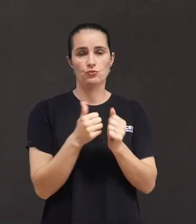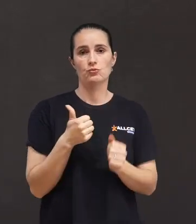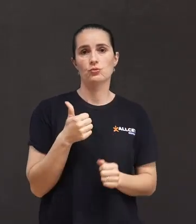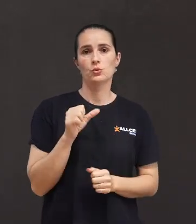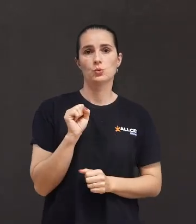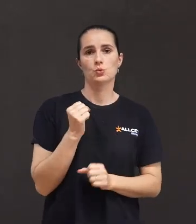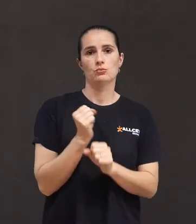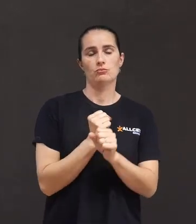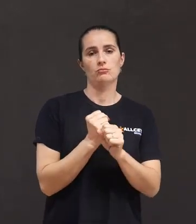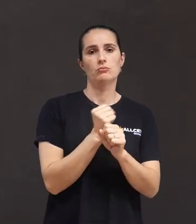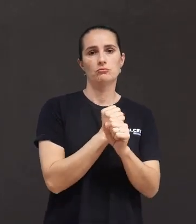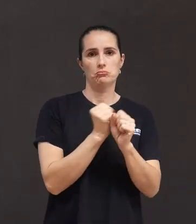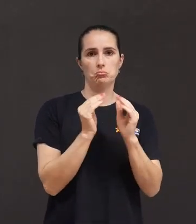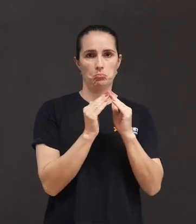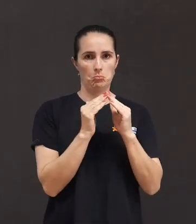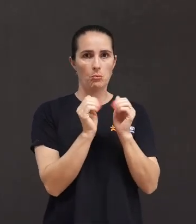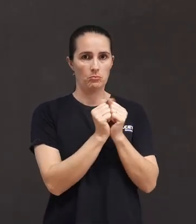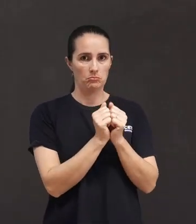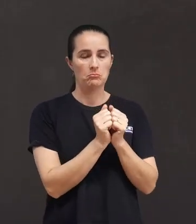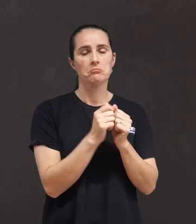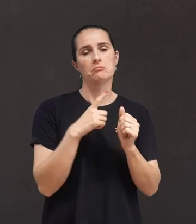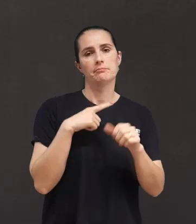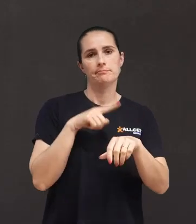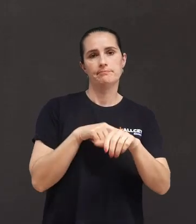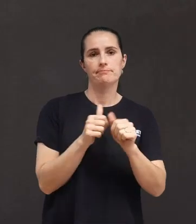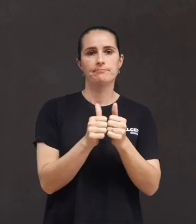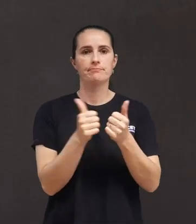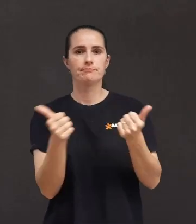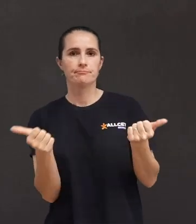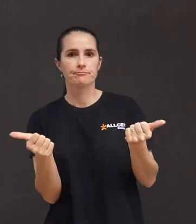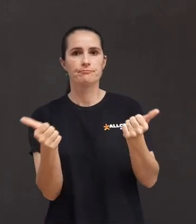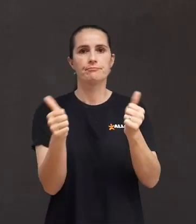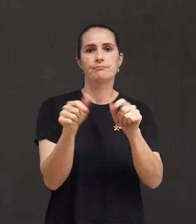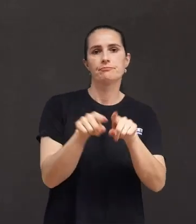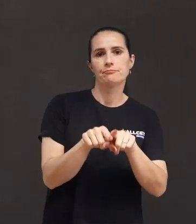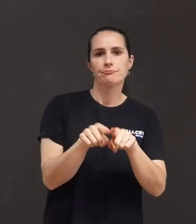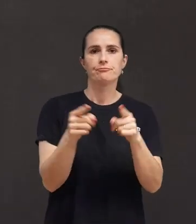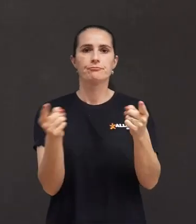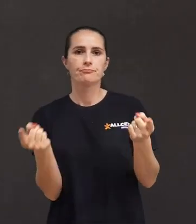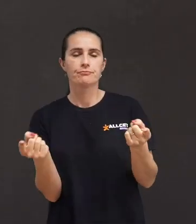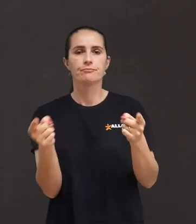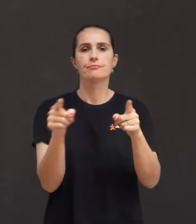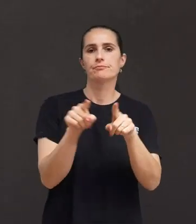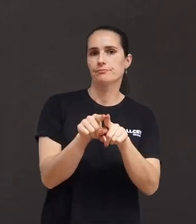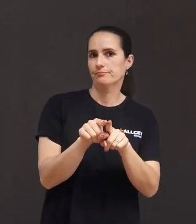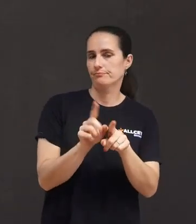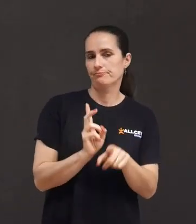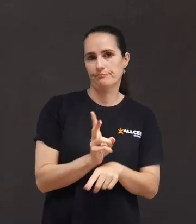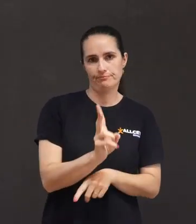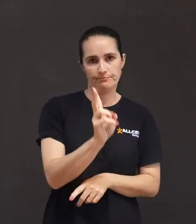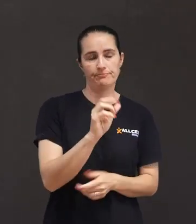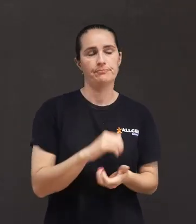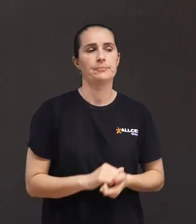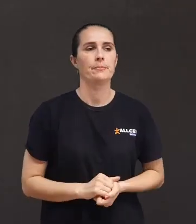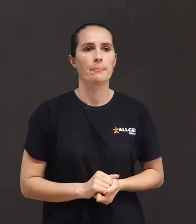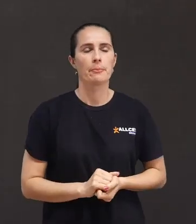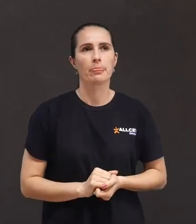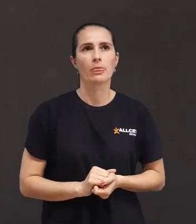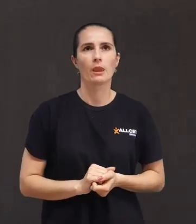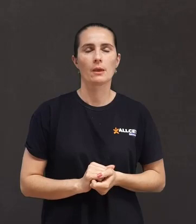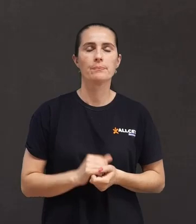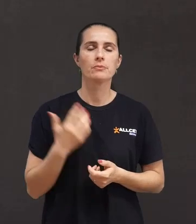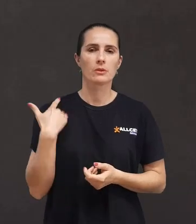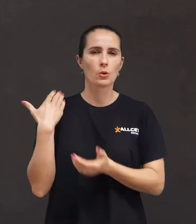anos, teve períodos de separação, mas sempre voltava. E depois de um